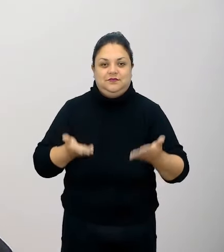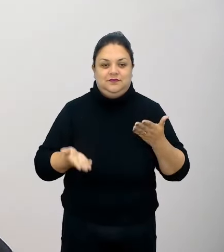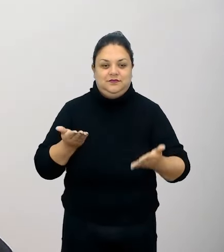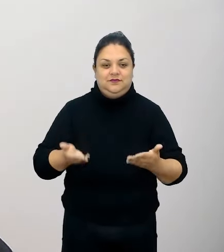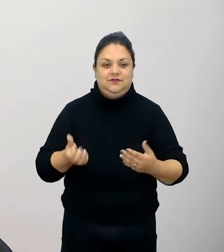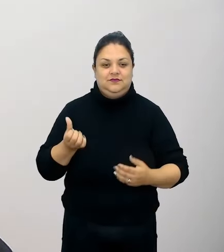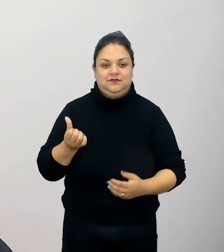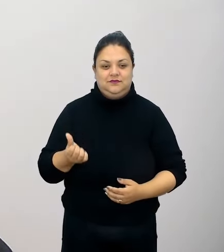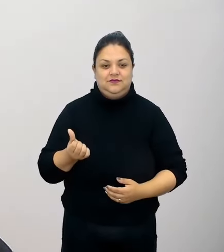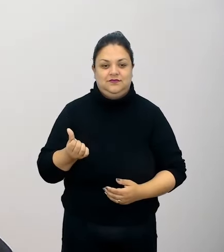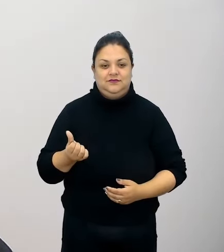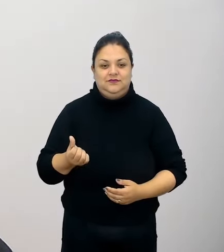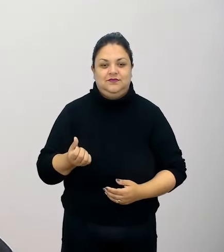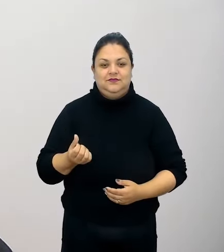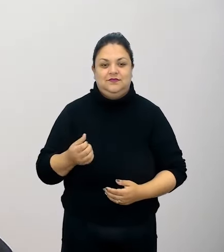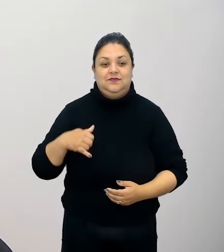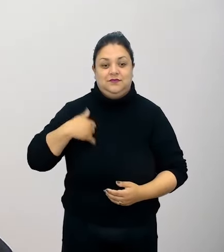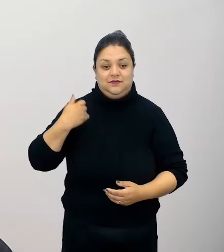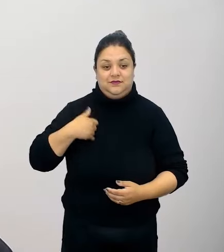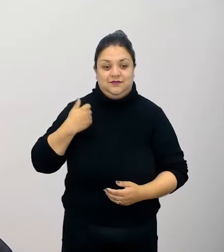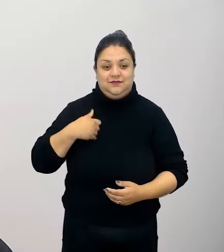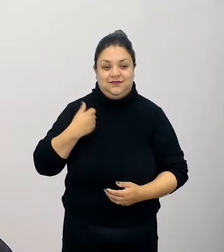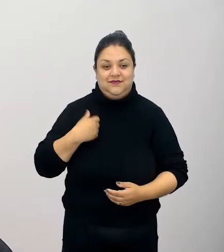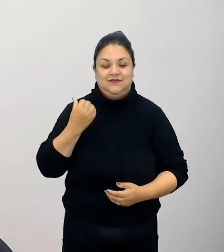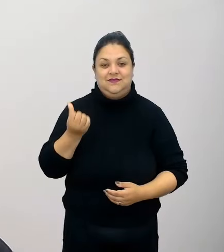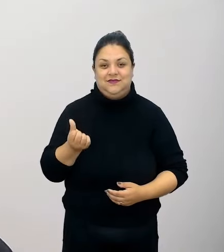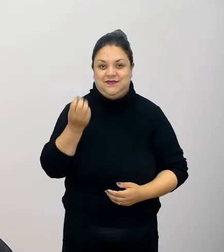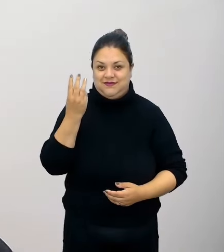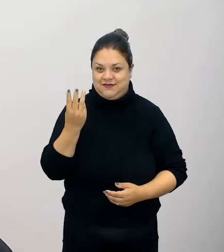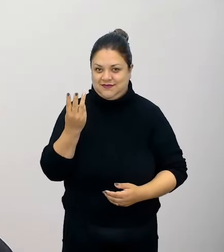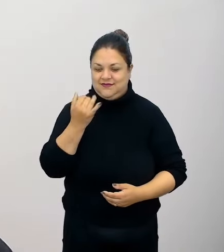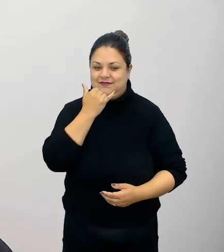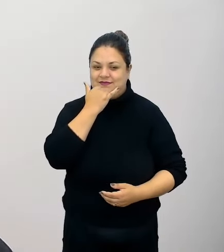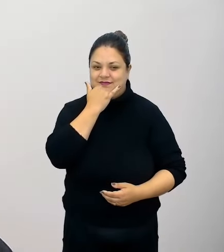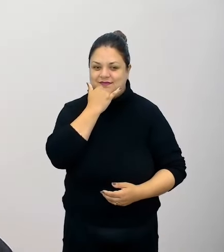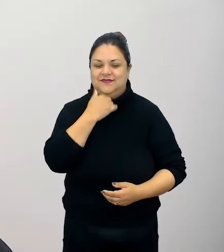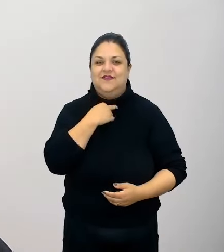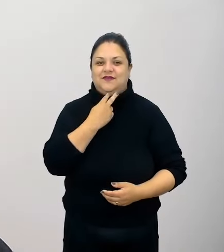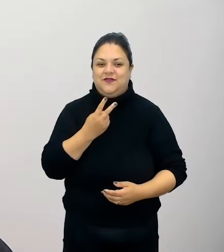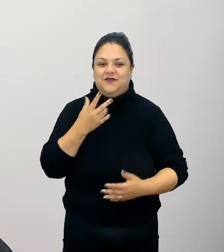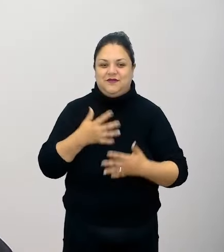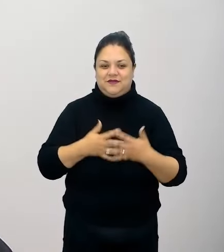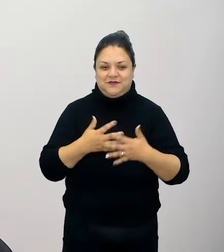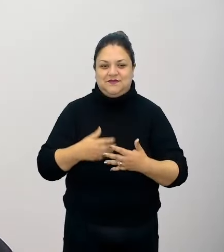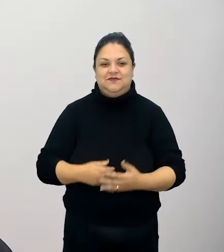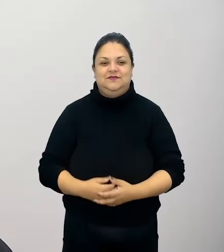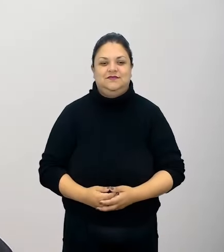quilos, 63 anos, olha, hoje eu já estou assim, desculpa, gente, a voz está...